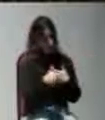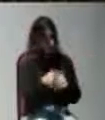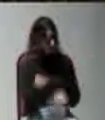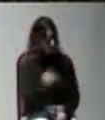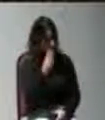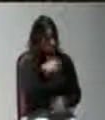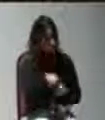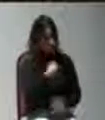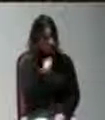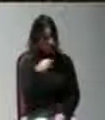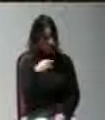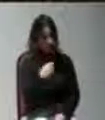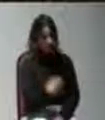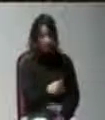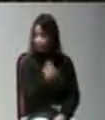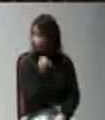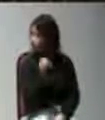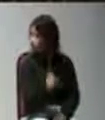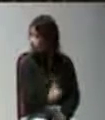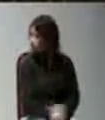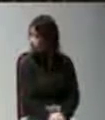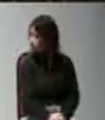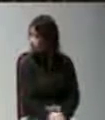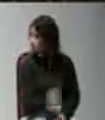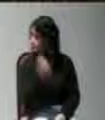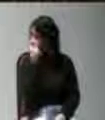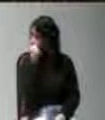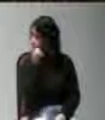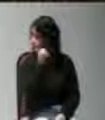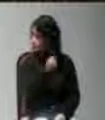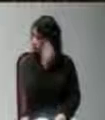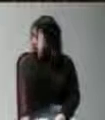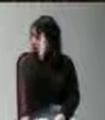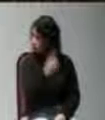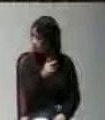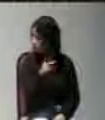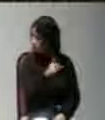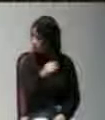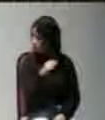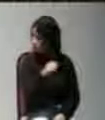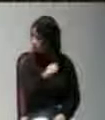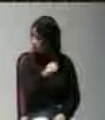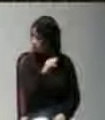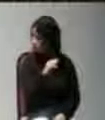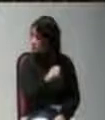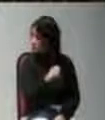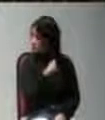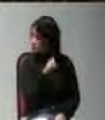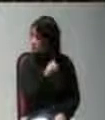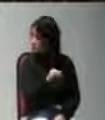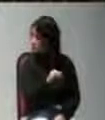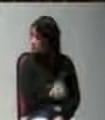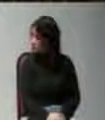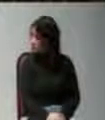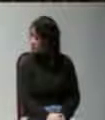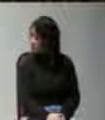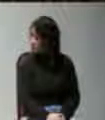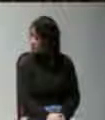sessão de encerramento. E passamos a palavra diretamente para a professora Célia, que fará a sua conferência.